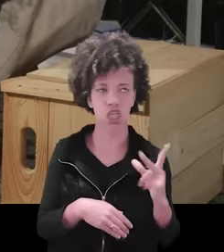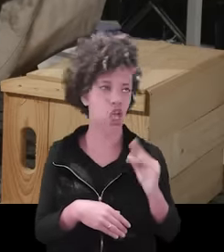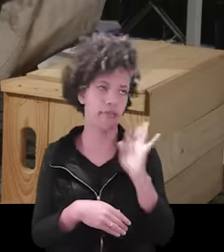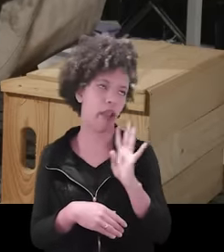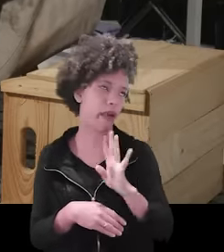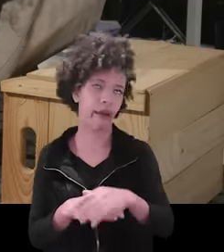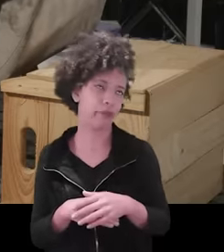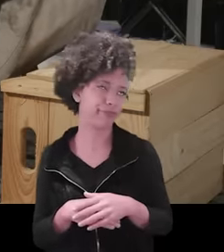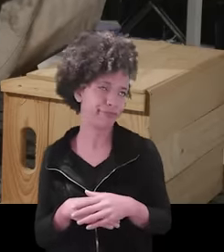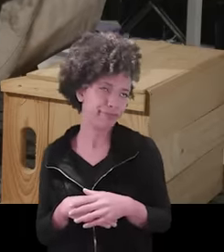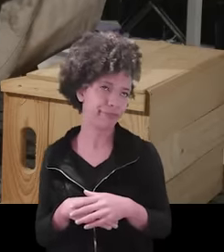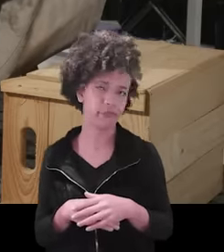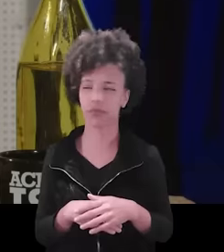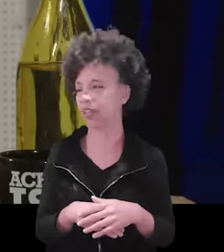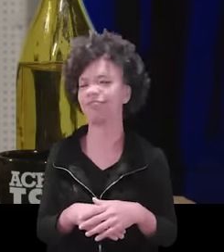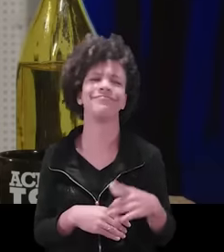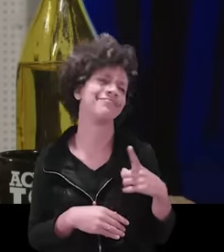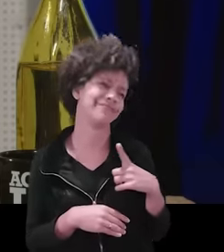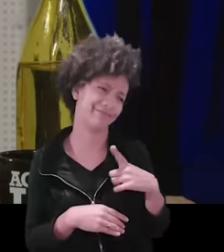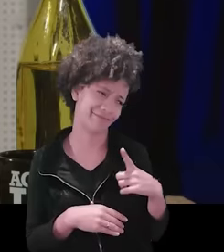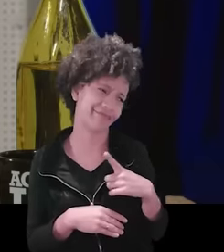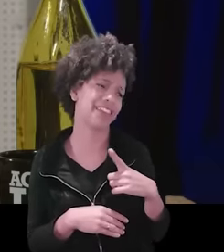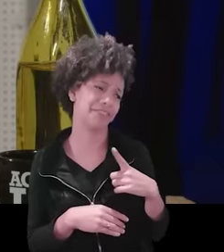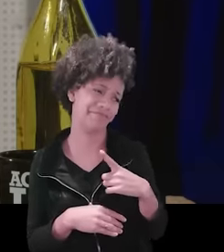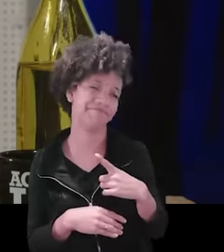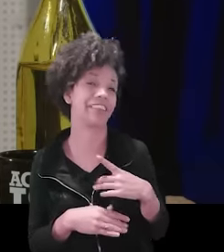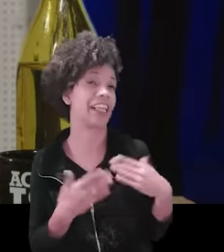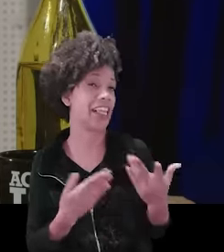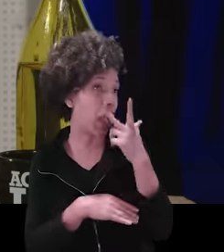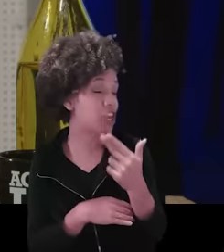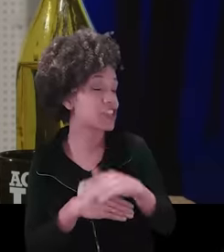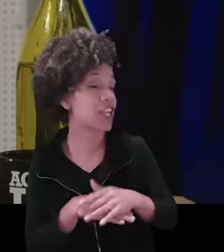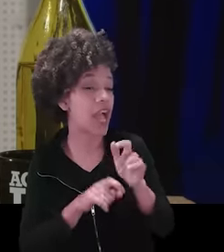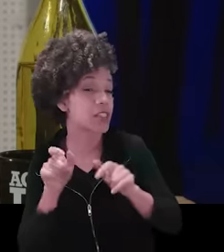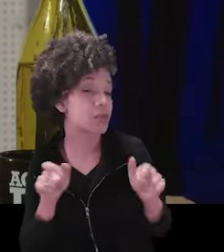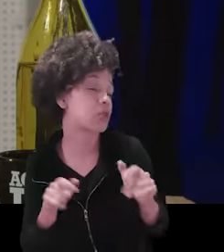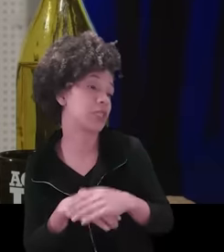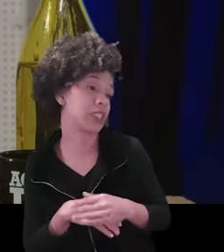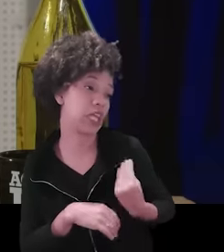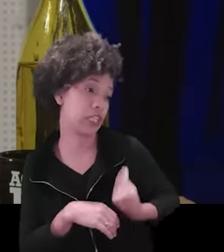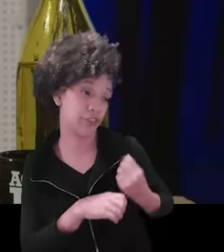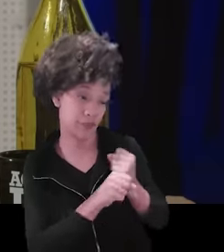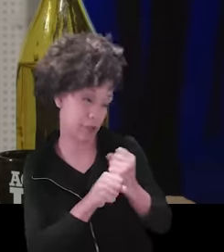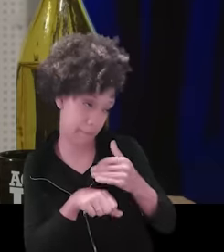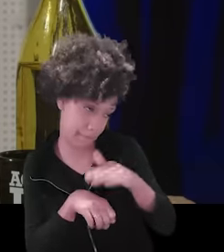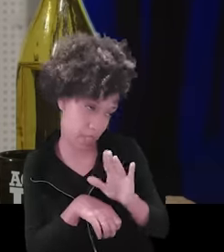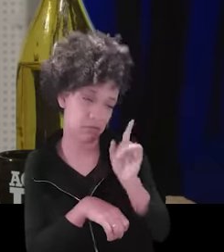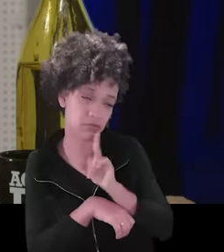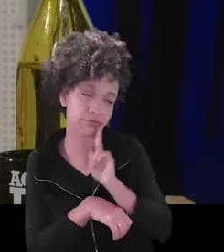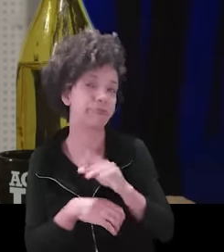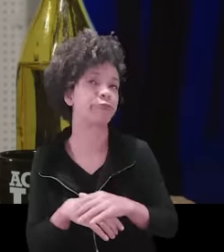amigo Nossa muito mais legal a gente tenta e eu acho que é muito das pessoas que estão há mais tempo